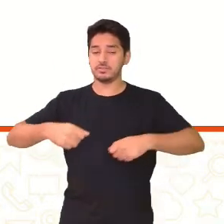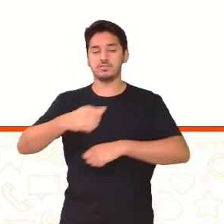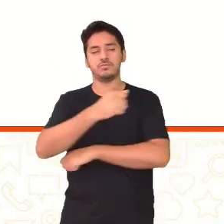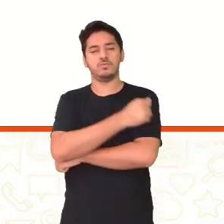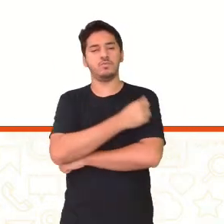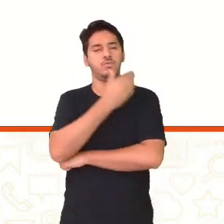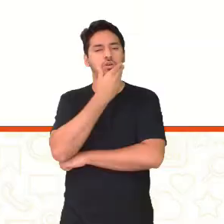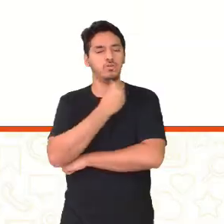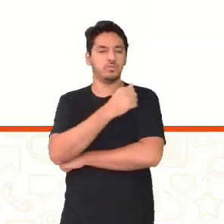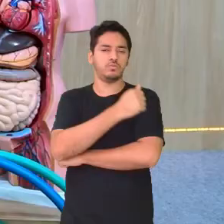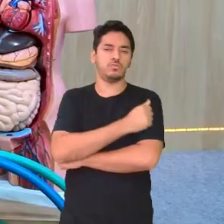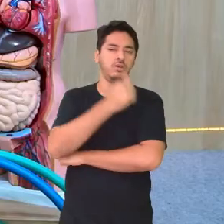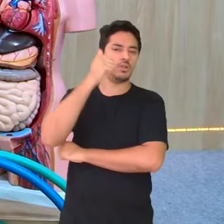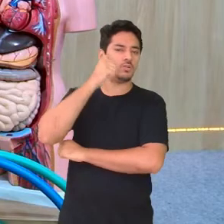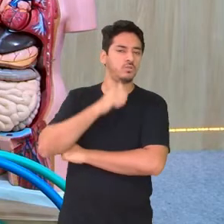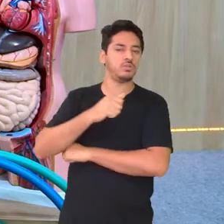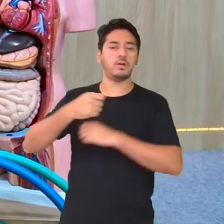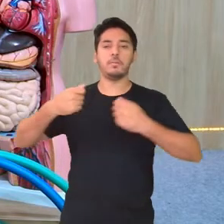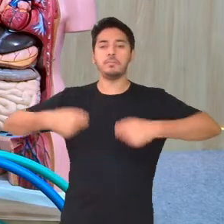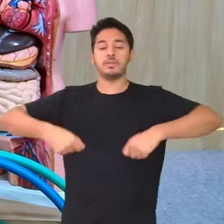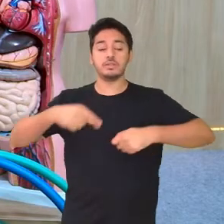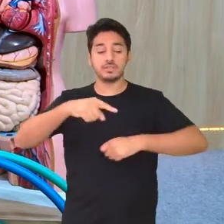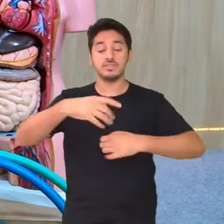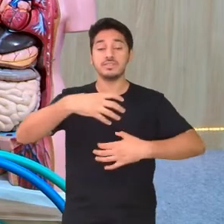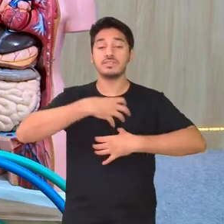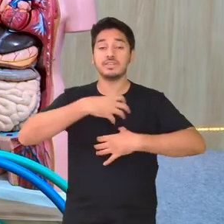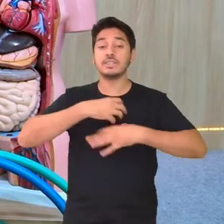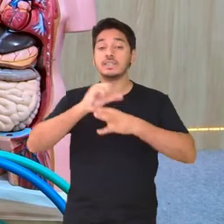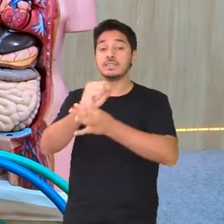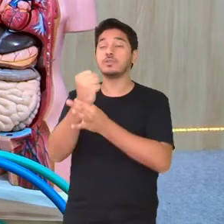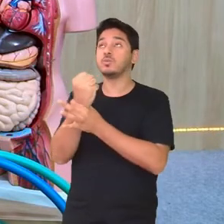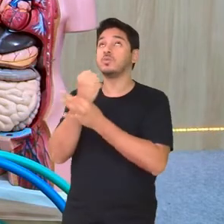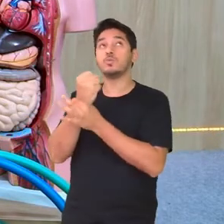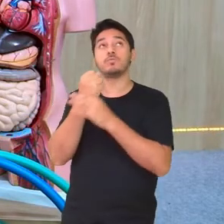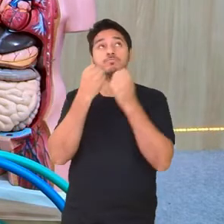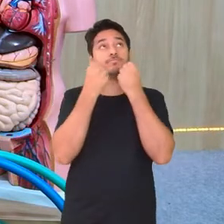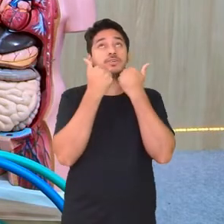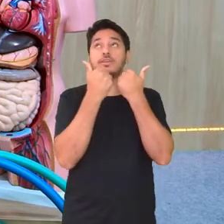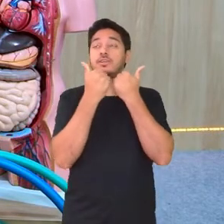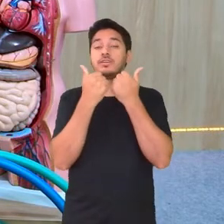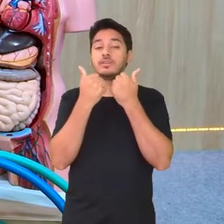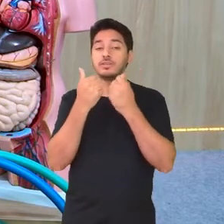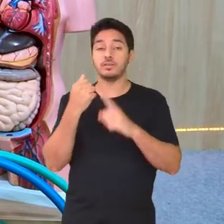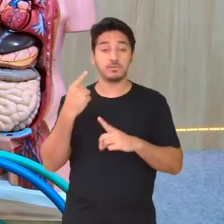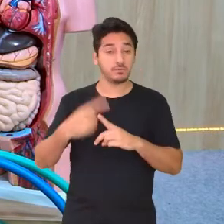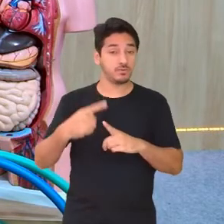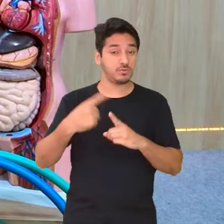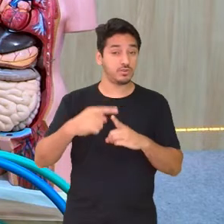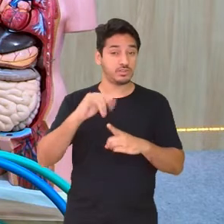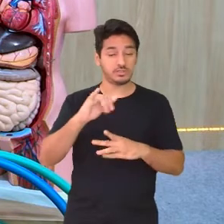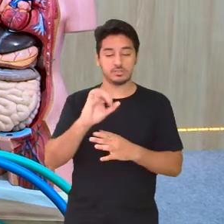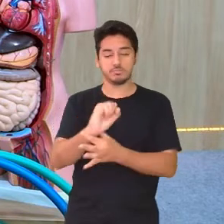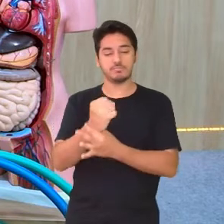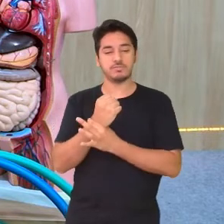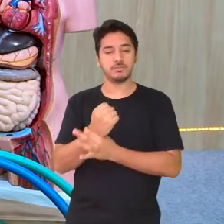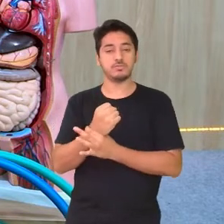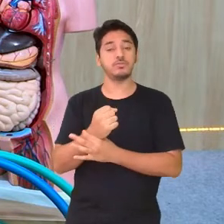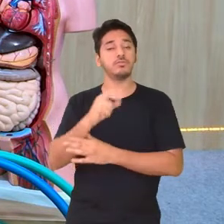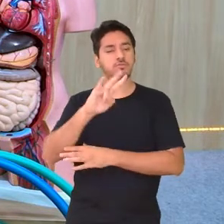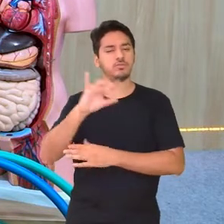o estudante ele precisa sentir seguro, porque se ele sente seguro, ele realmente